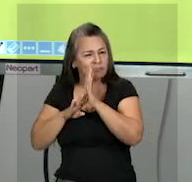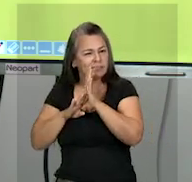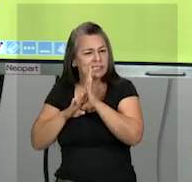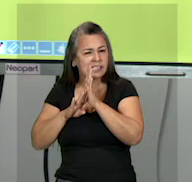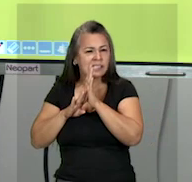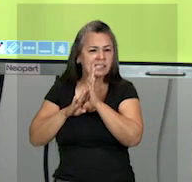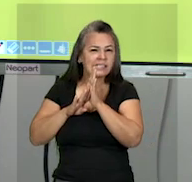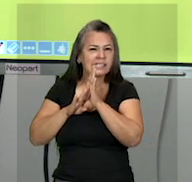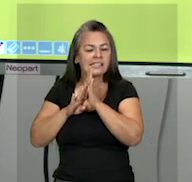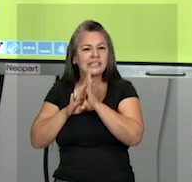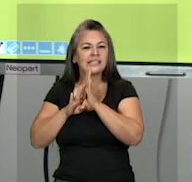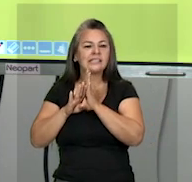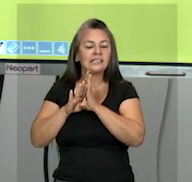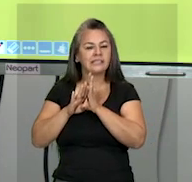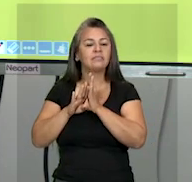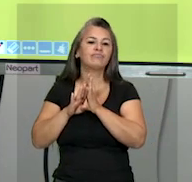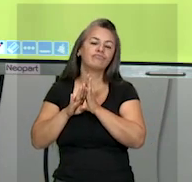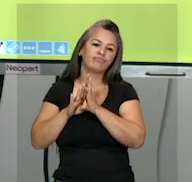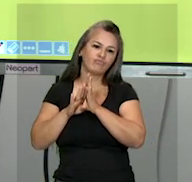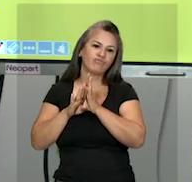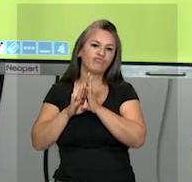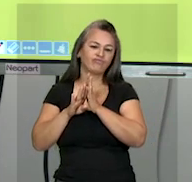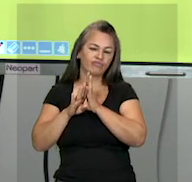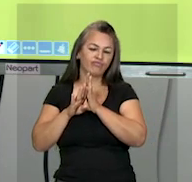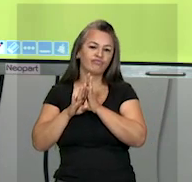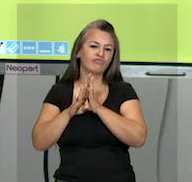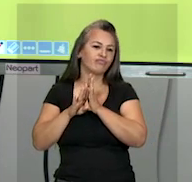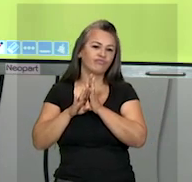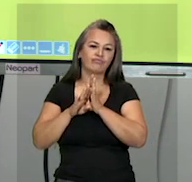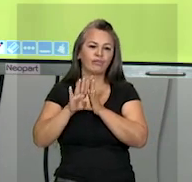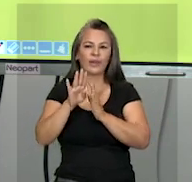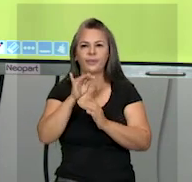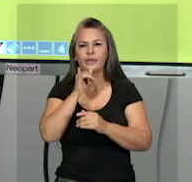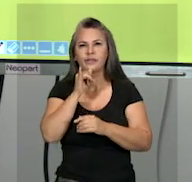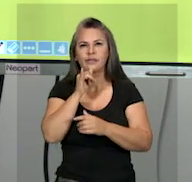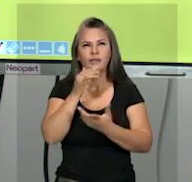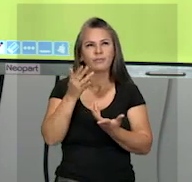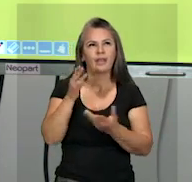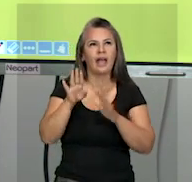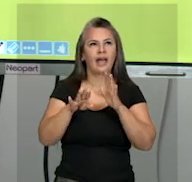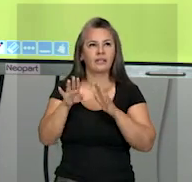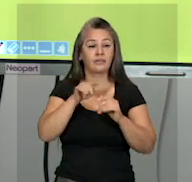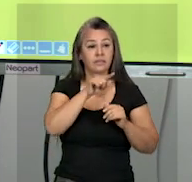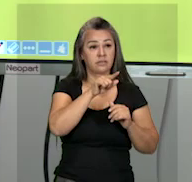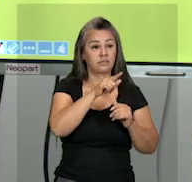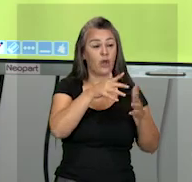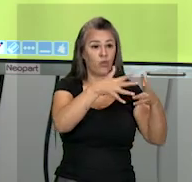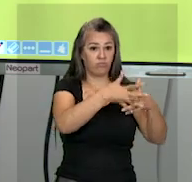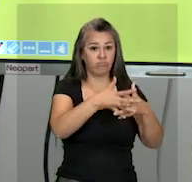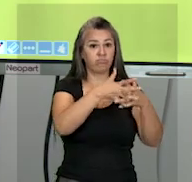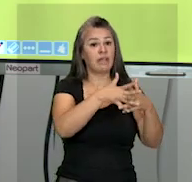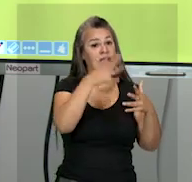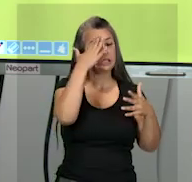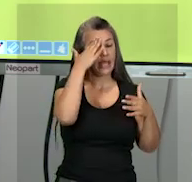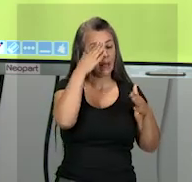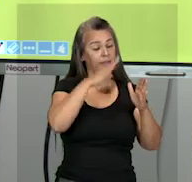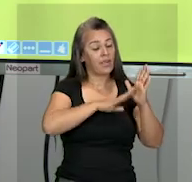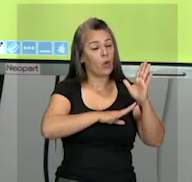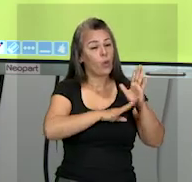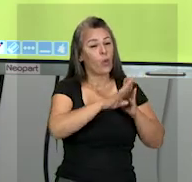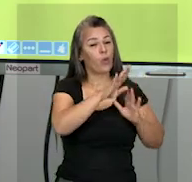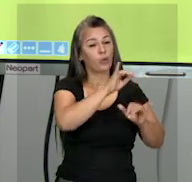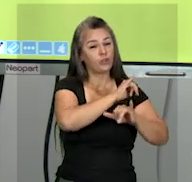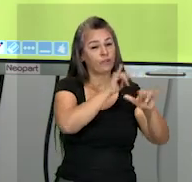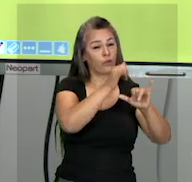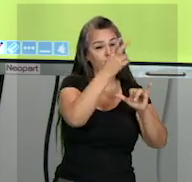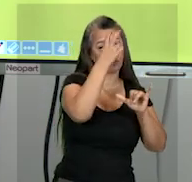vezes a gente não saiba tantos detalhes quanto os Estados Unidos, pelo menos alguns